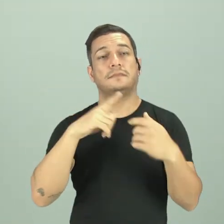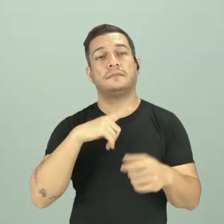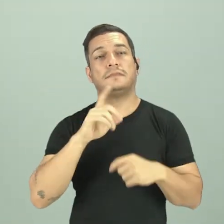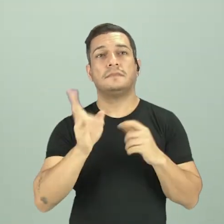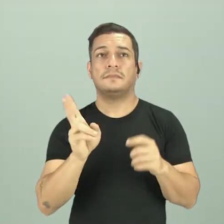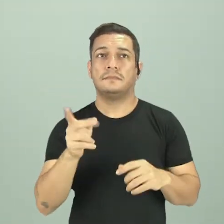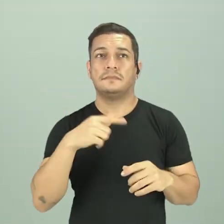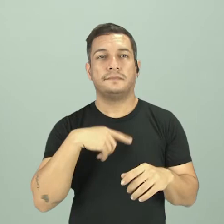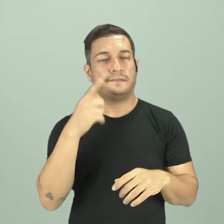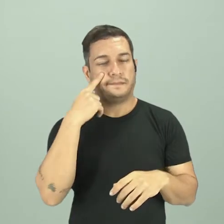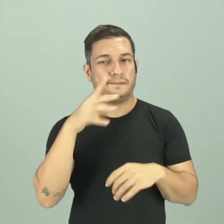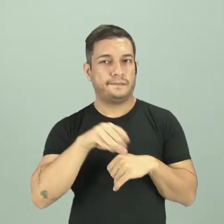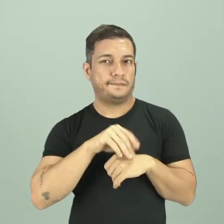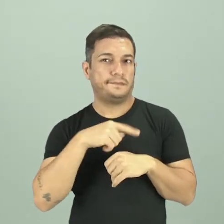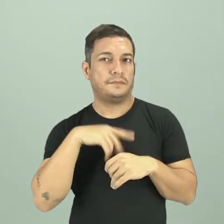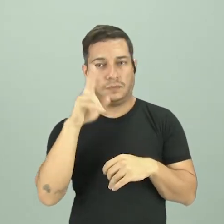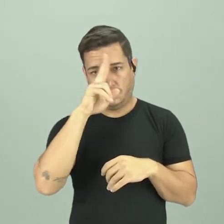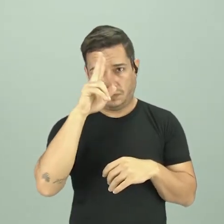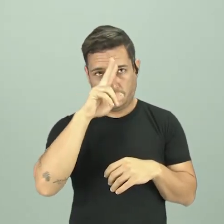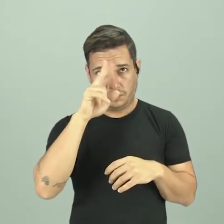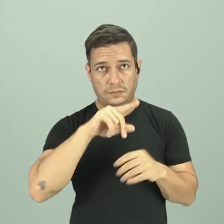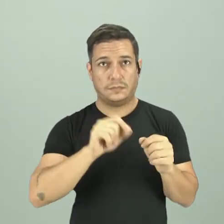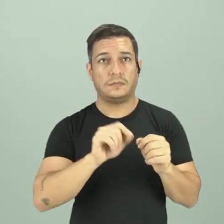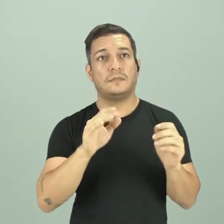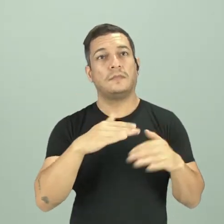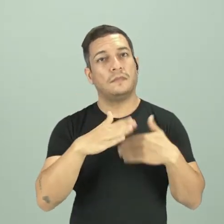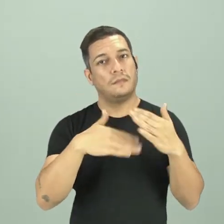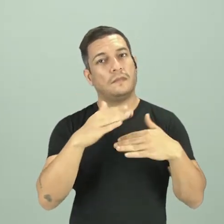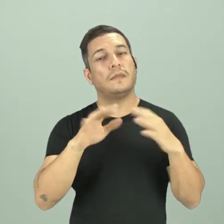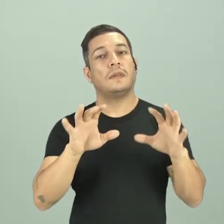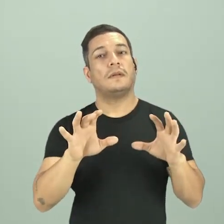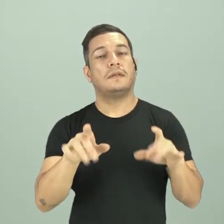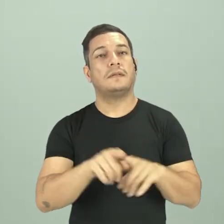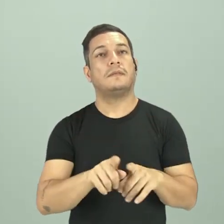mesmo método, se você está fazendo de alusão histórica, faz o desenvolvimento também nesse